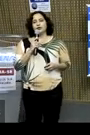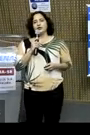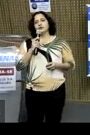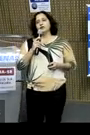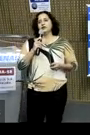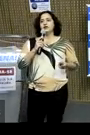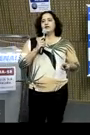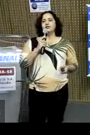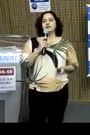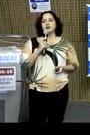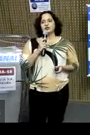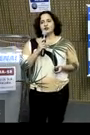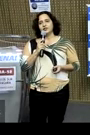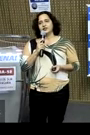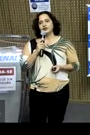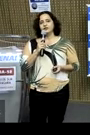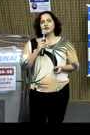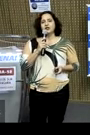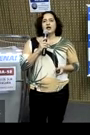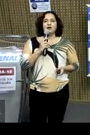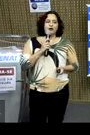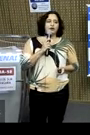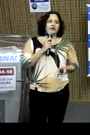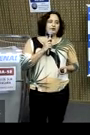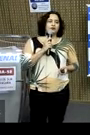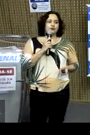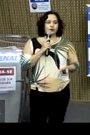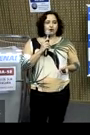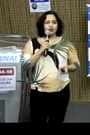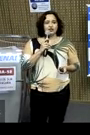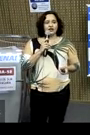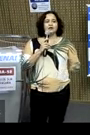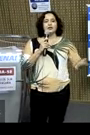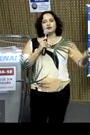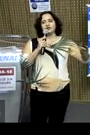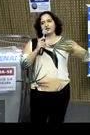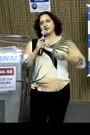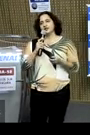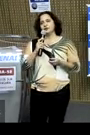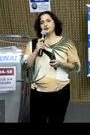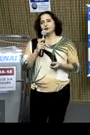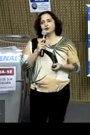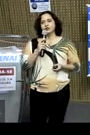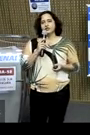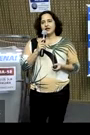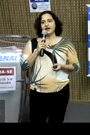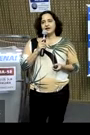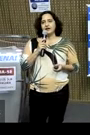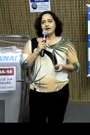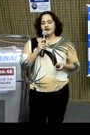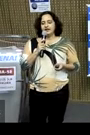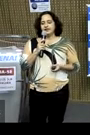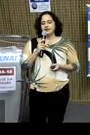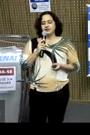muda-se um pouquinho, em vez de ser os administrativos, a própria equipe odontológica, ela abraçou essa questão do